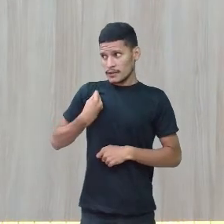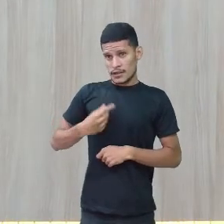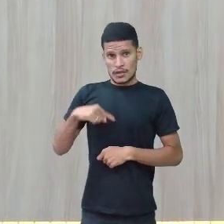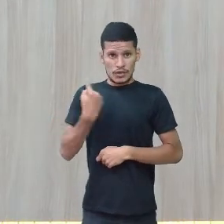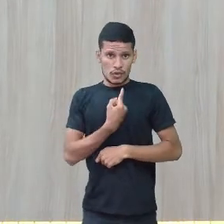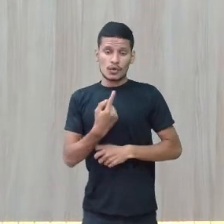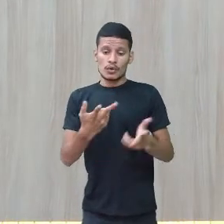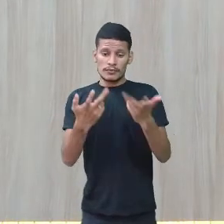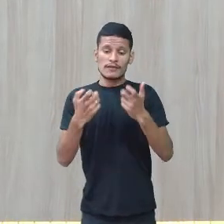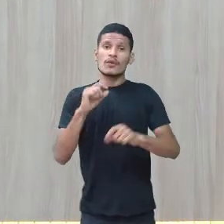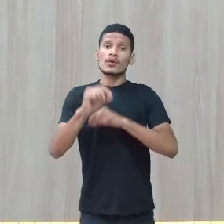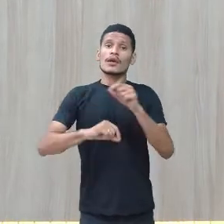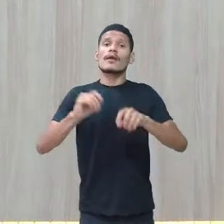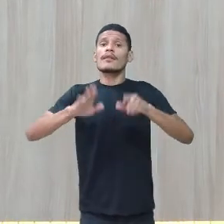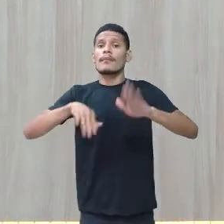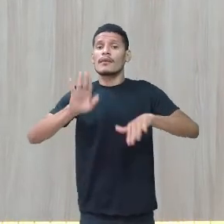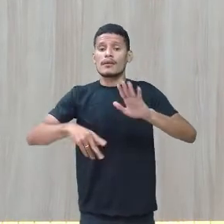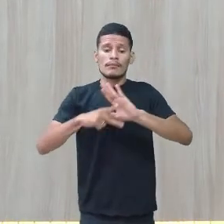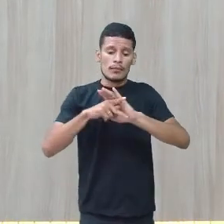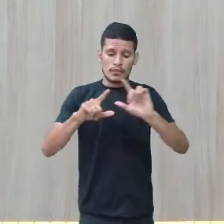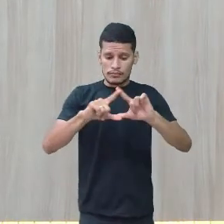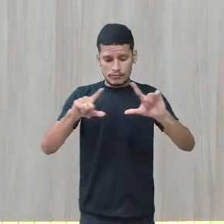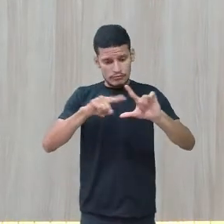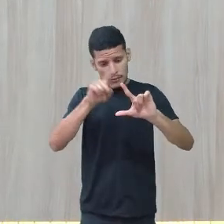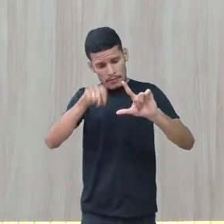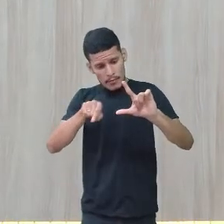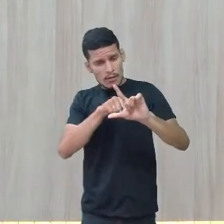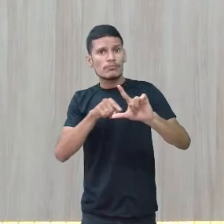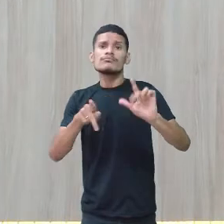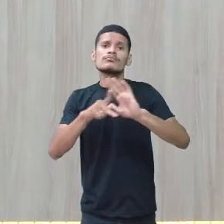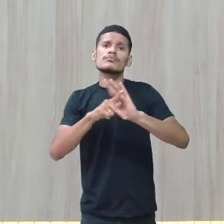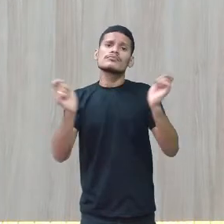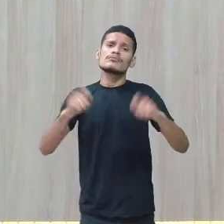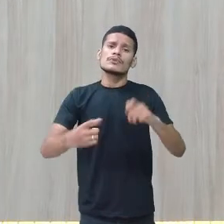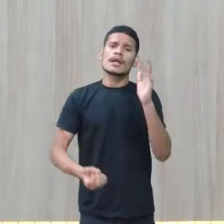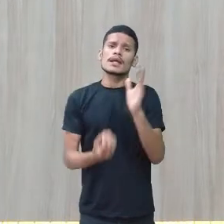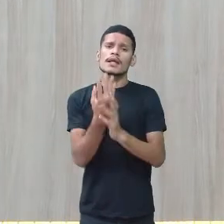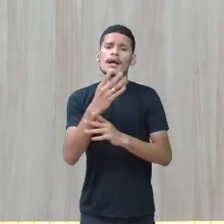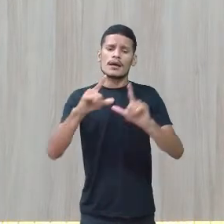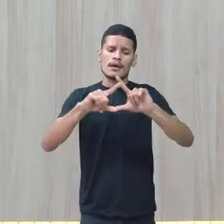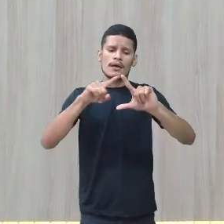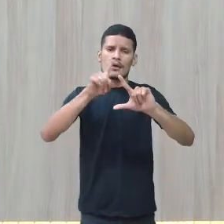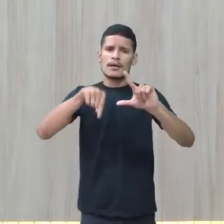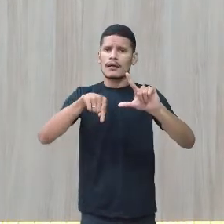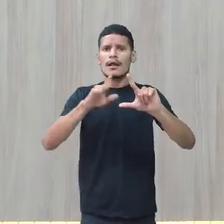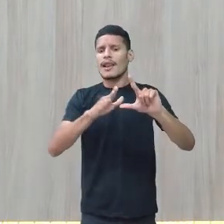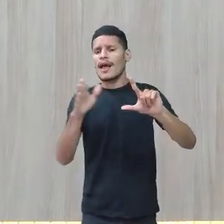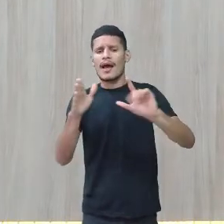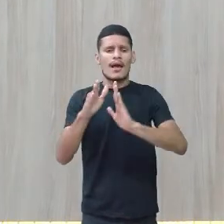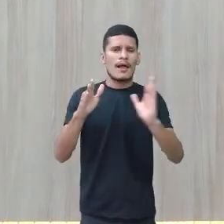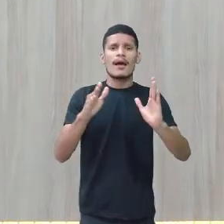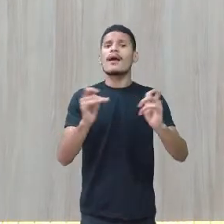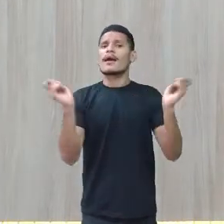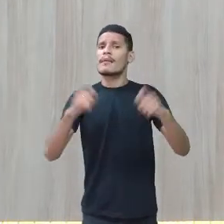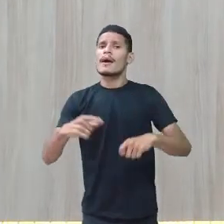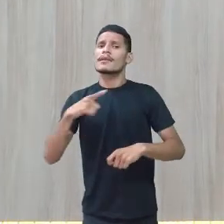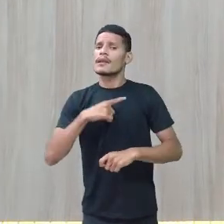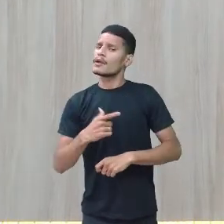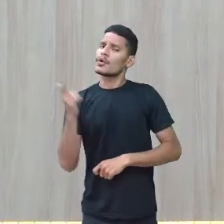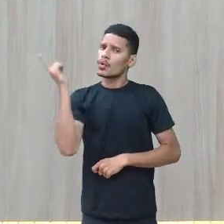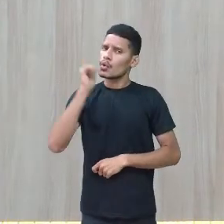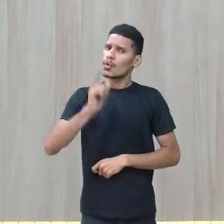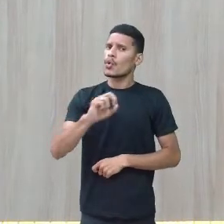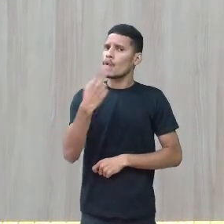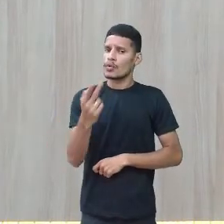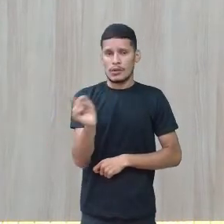observou que dependendo dos tamanhos que eu tenha para formar um triângulo, né, dos lados, eu vou conseguir ou não.